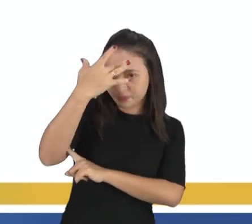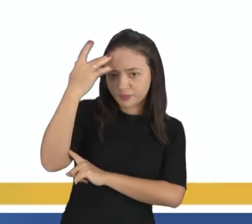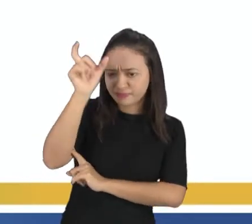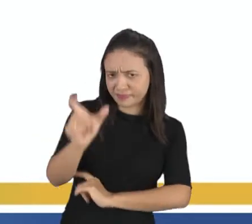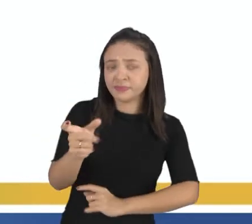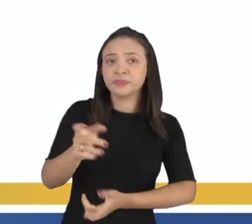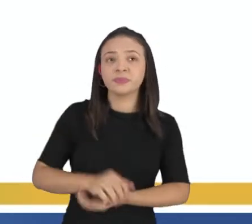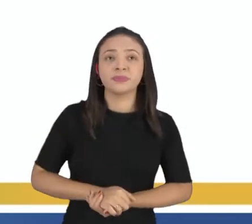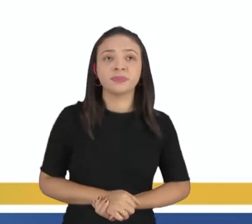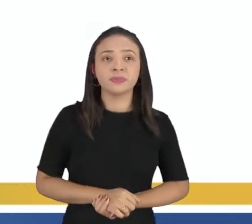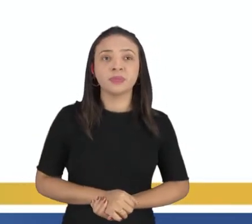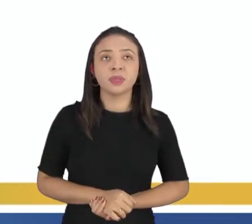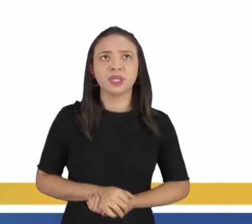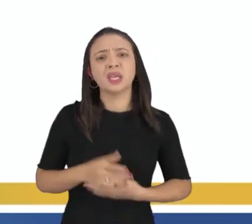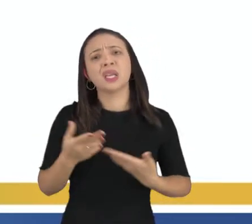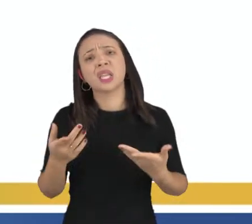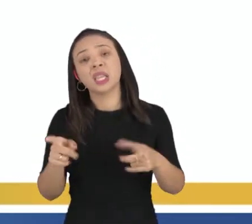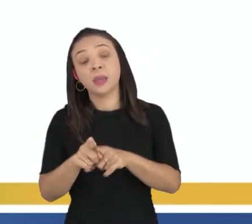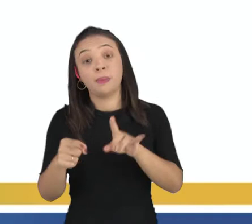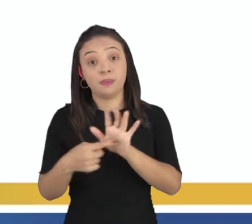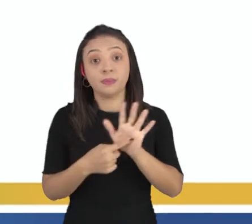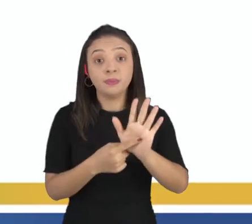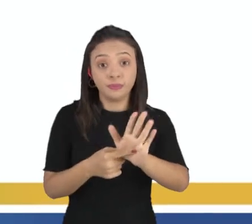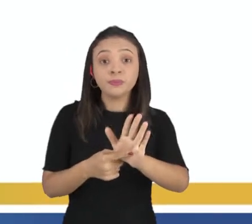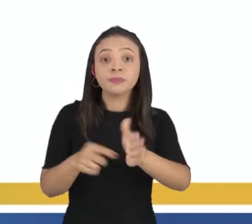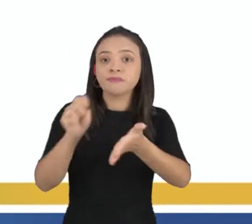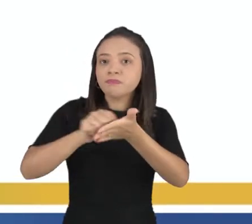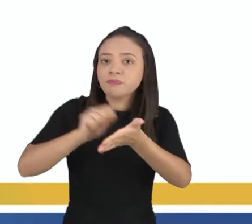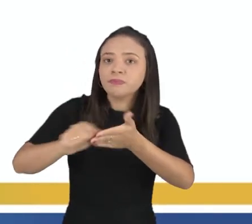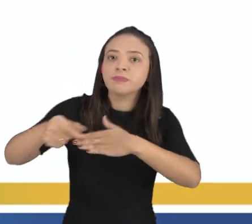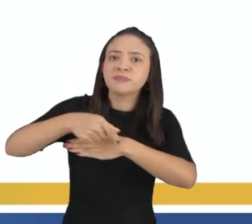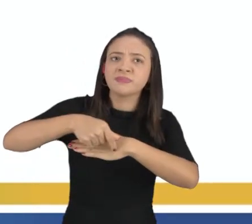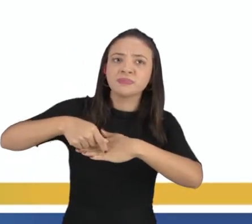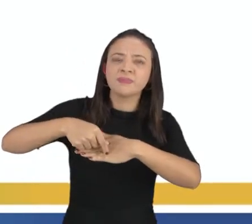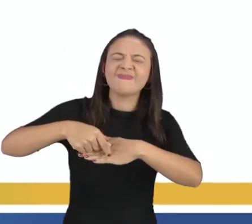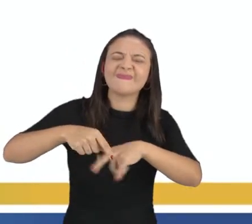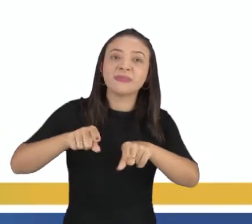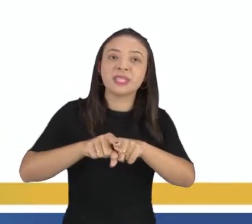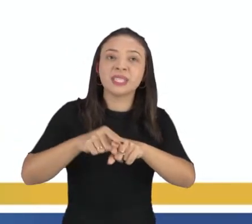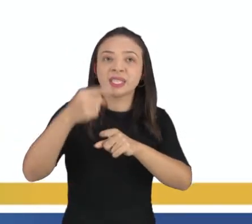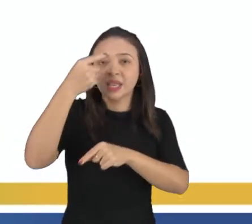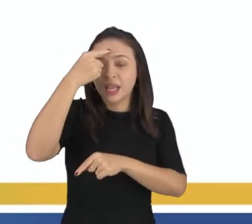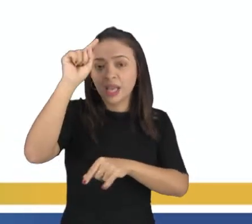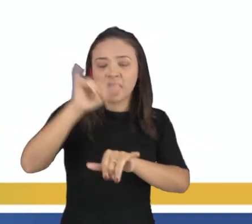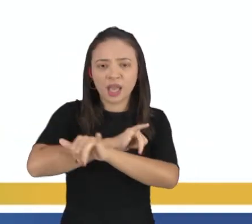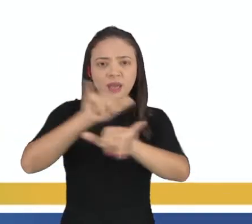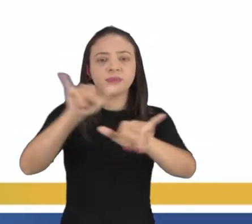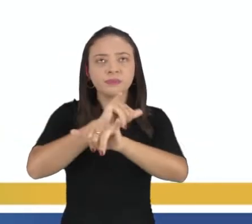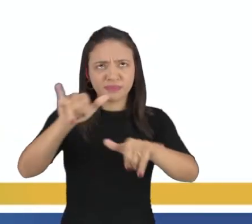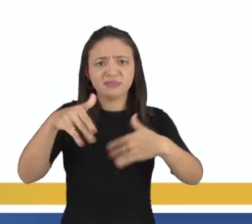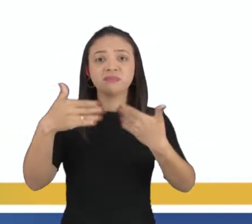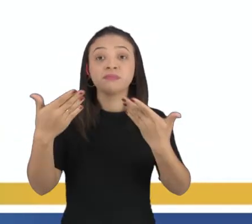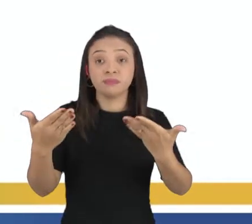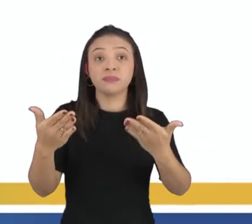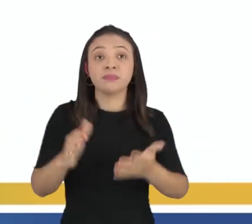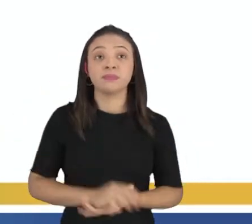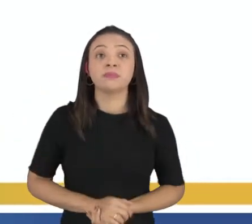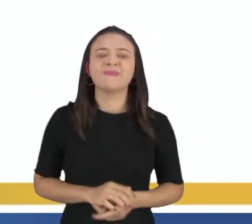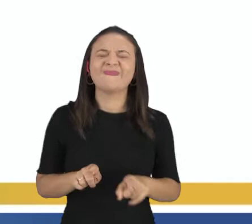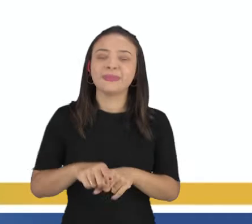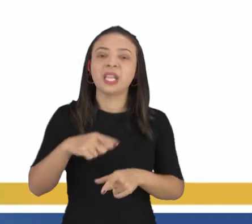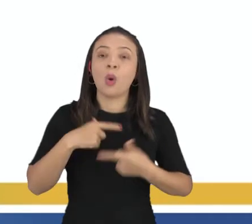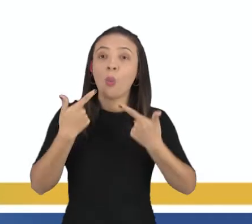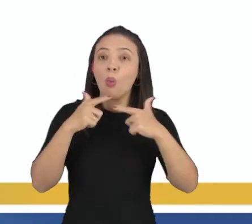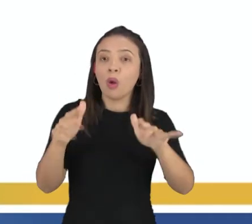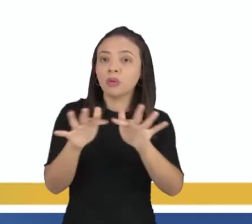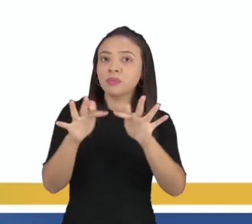pessoa. Geralmente são assinados pelo autor, são produções veiculadas nos meios de comunicação, possuem uma